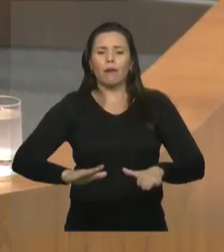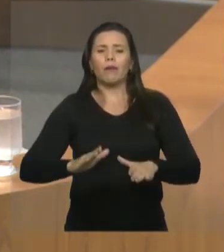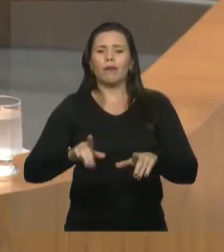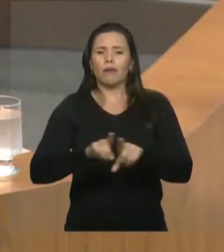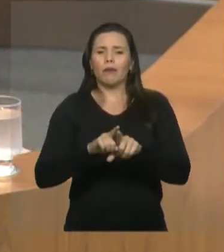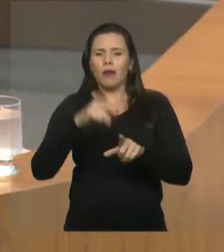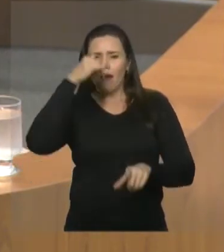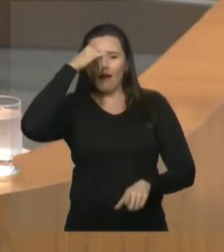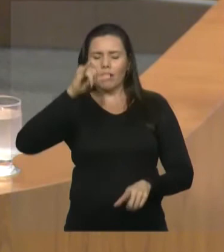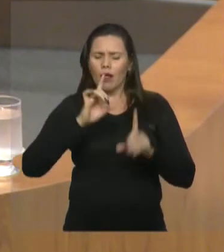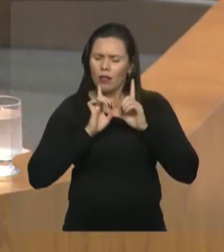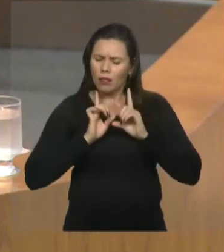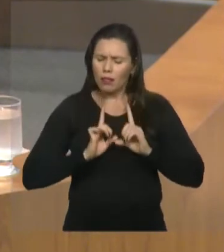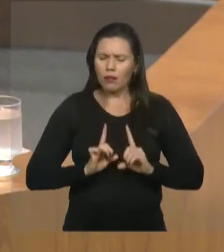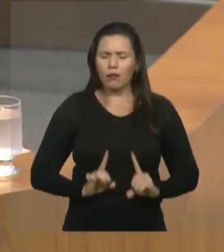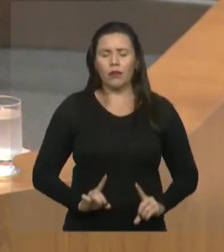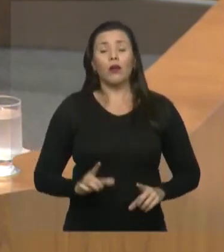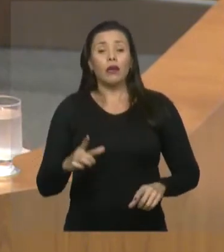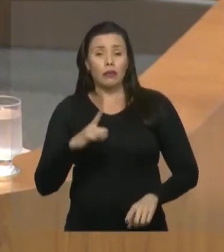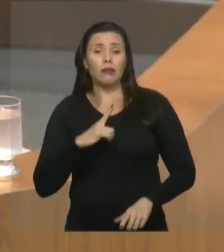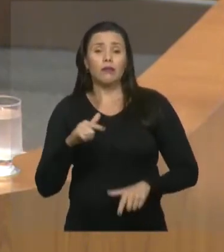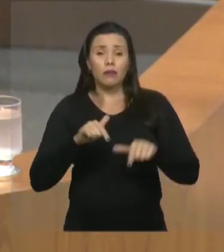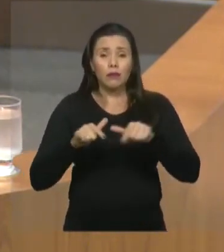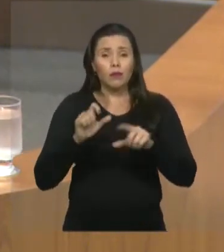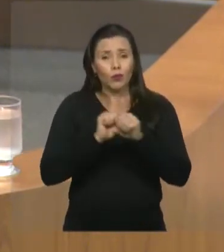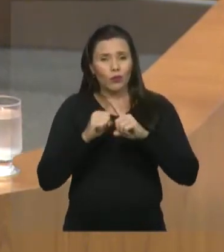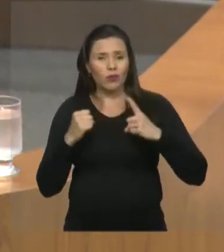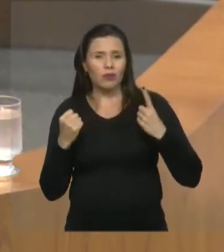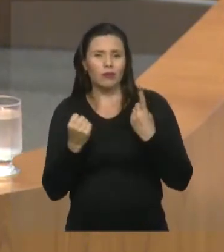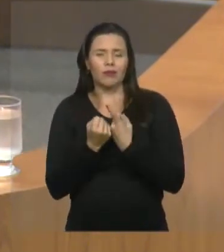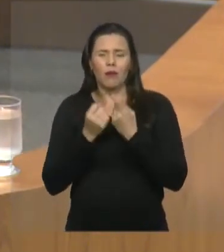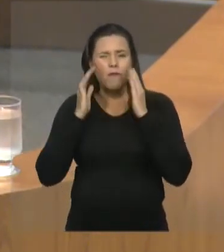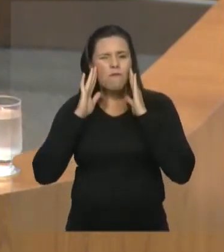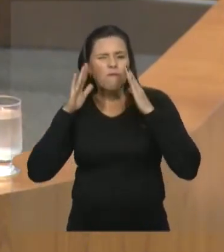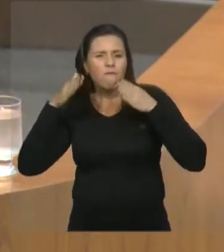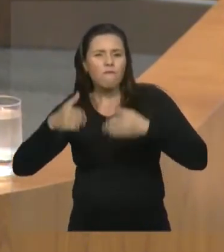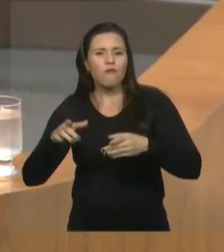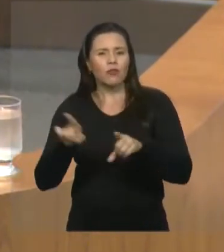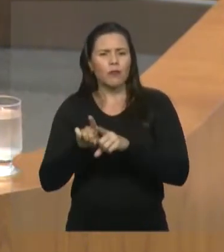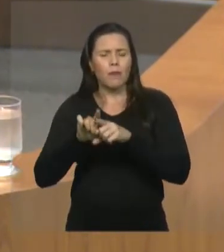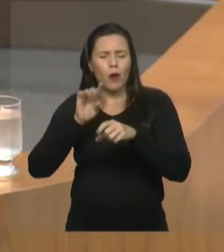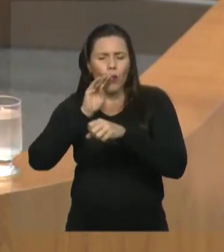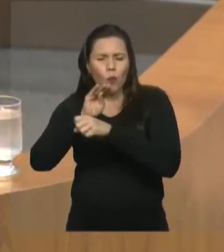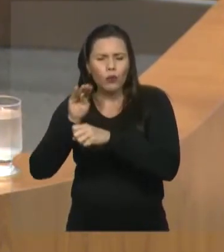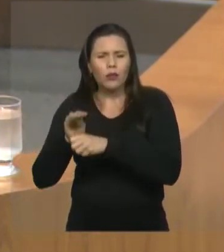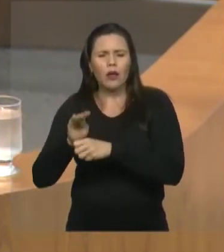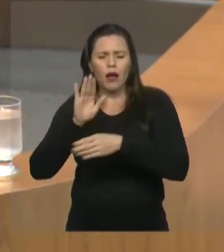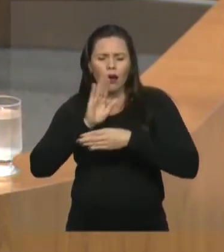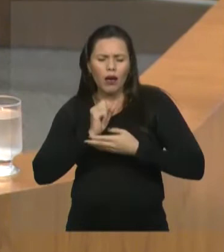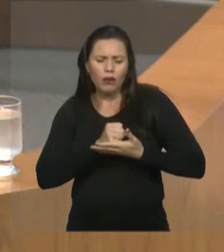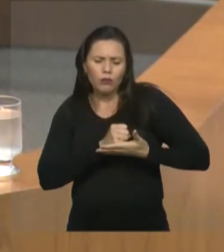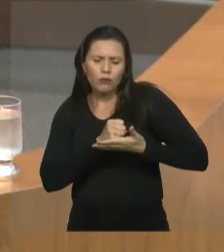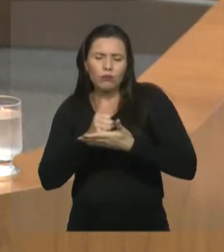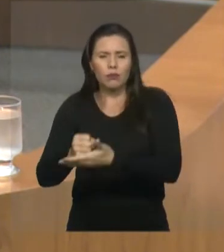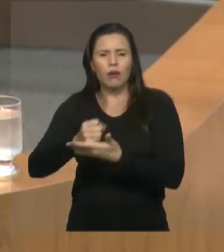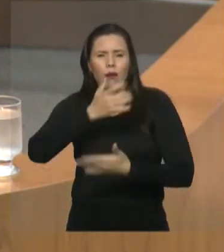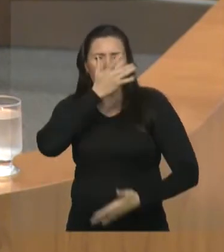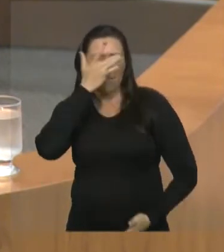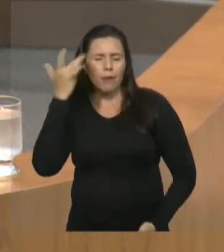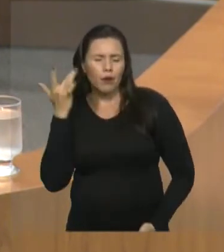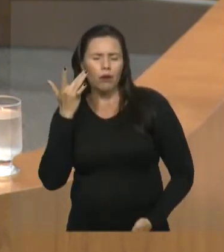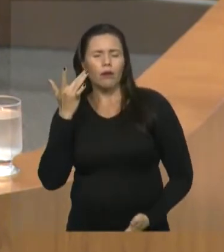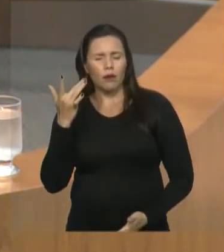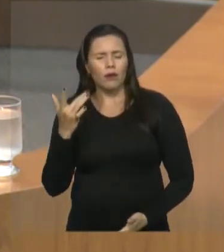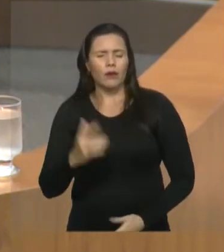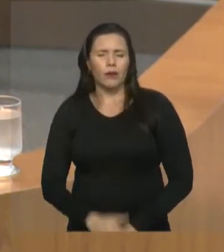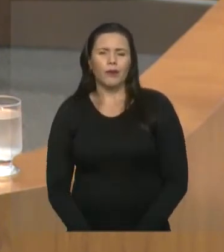sociais, no que se diz a respeito ao tratamento e também à prevenção desta doença